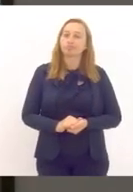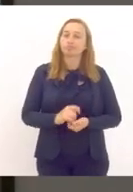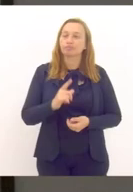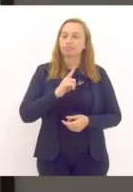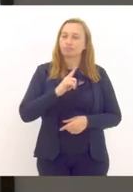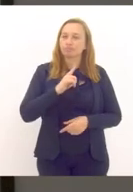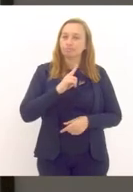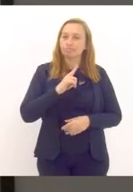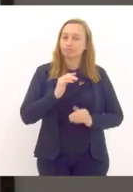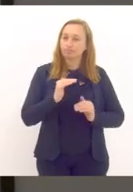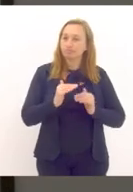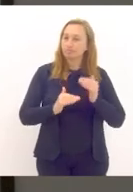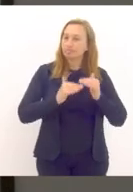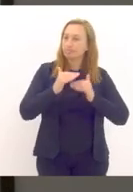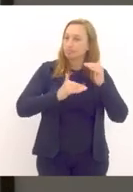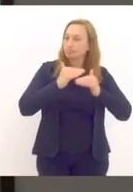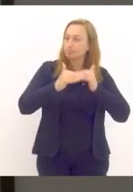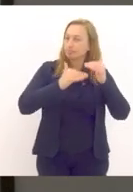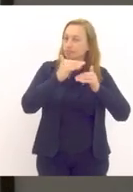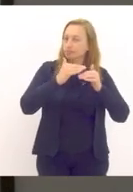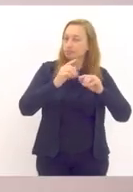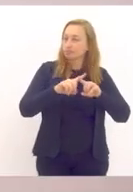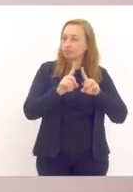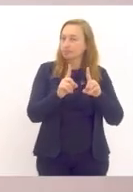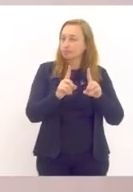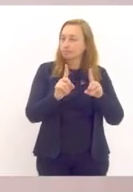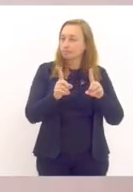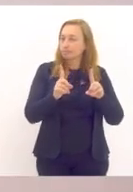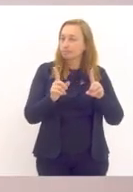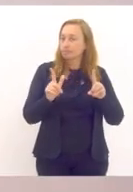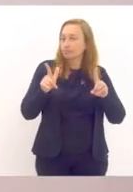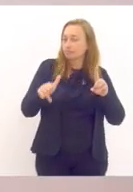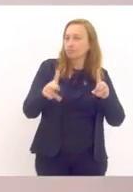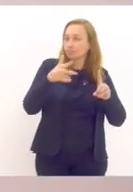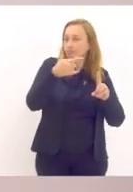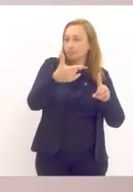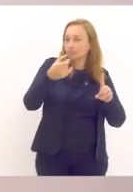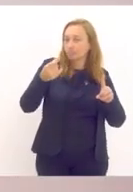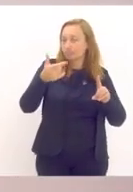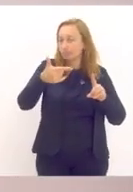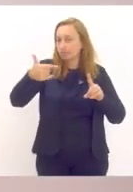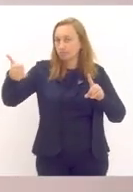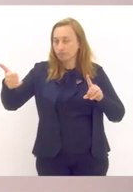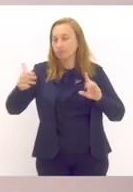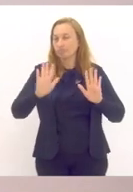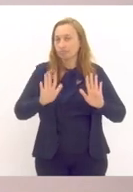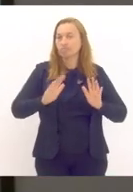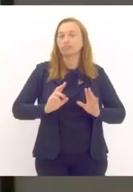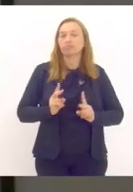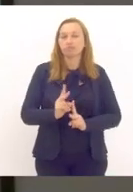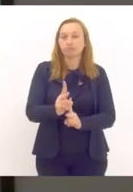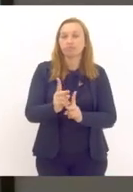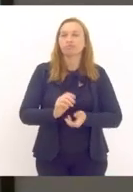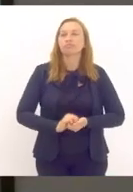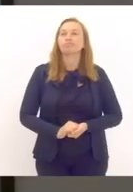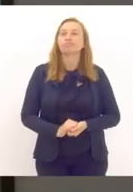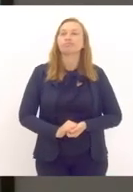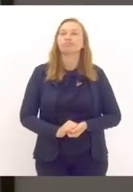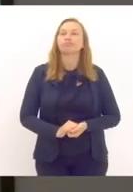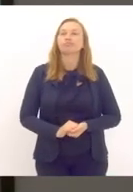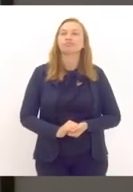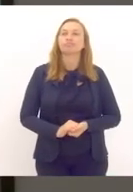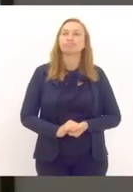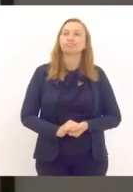altos como os que estavam em 2022. Porém, patamares altos. Continuando. Aqui